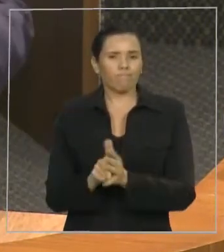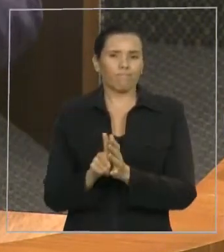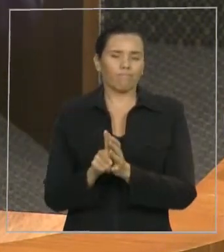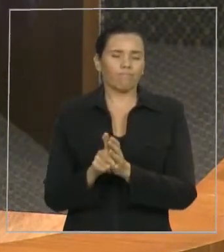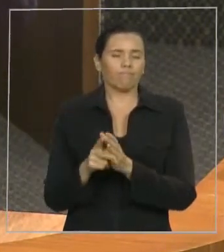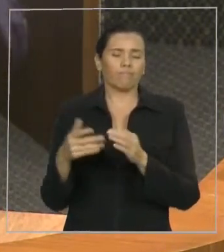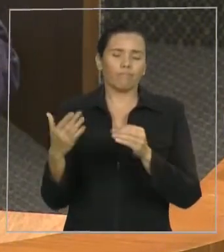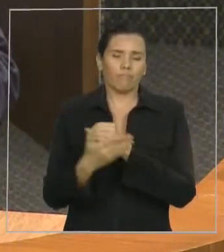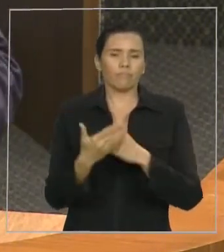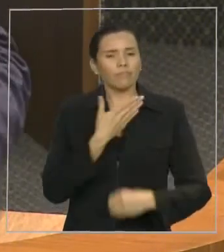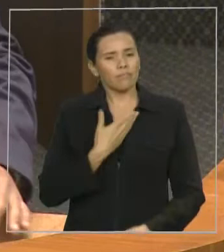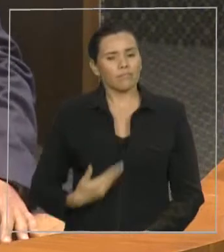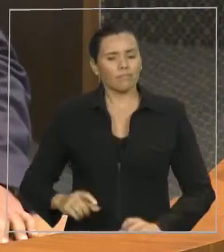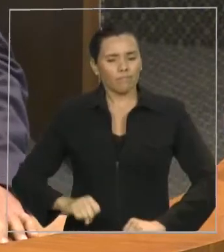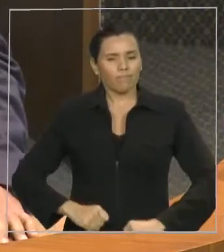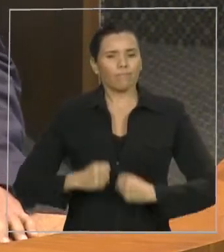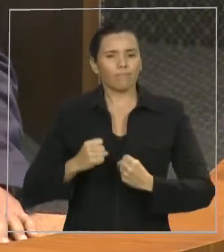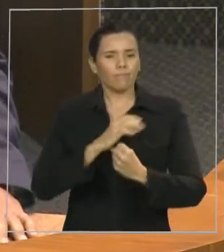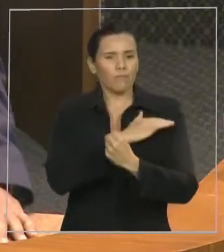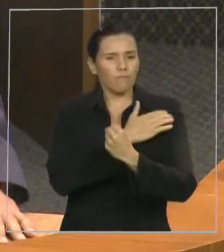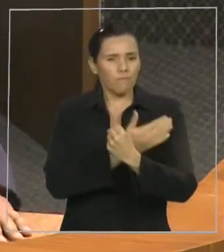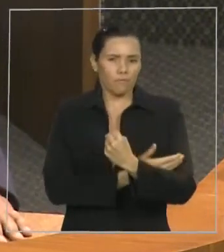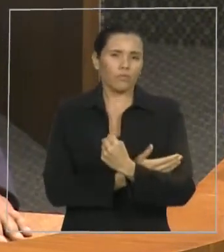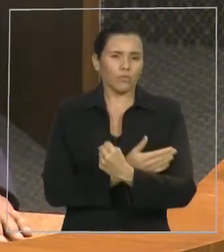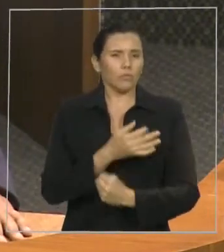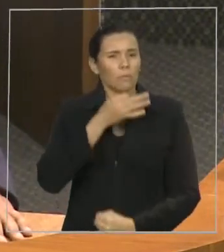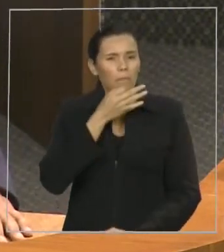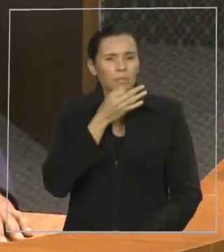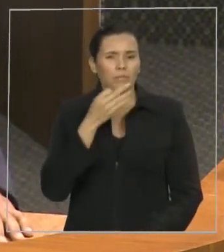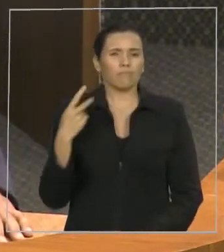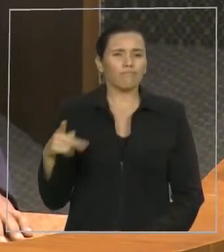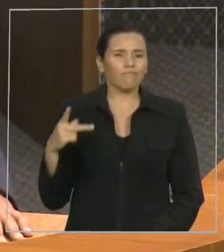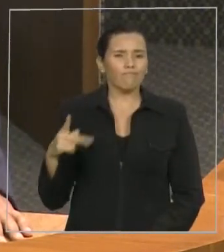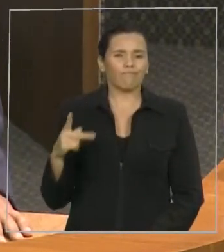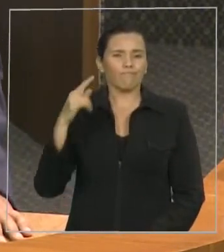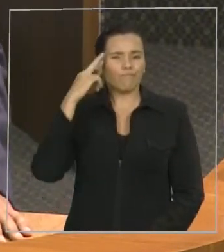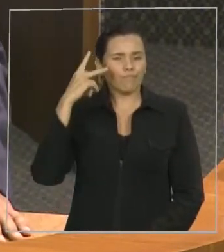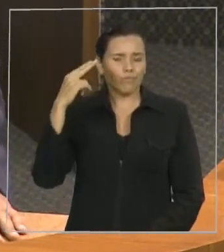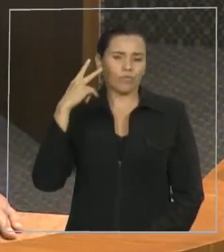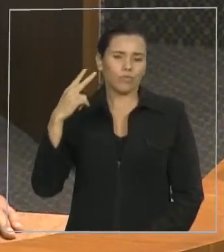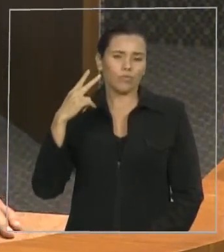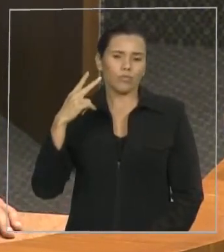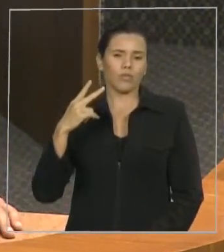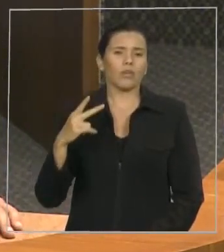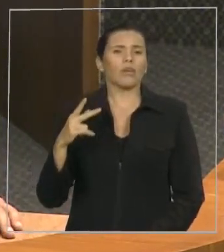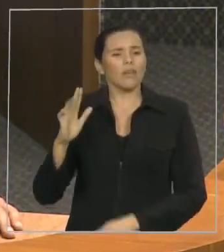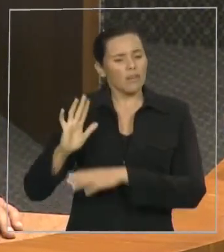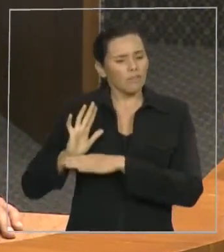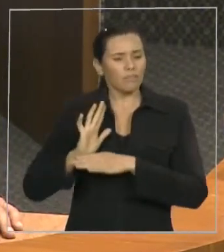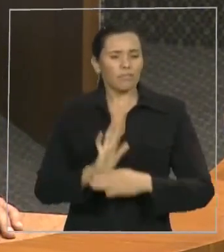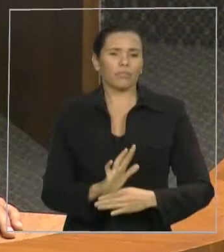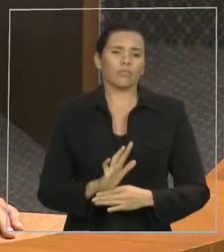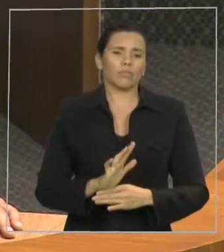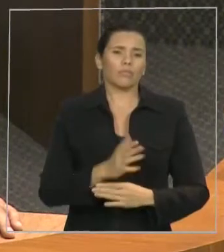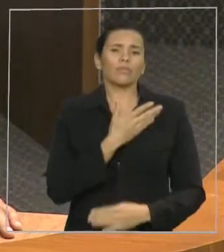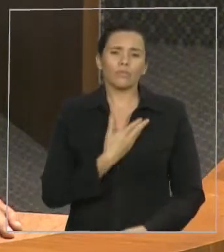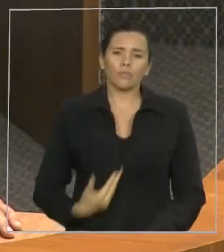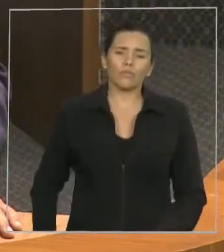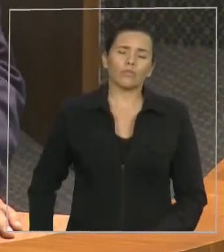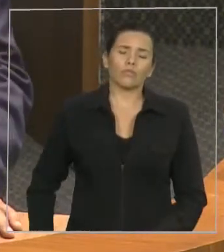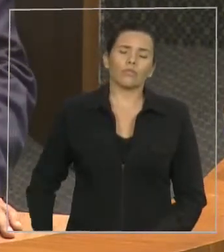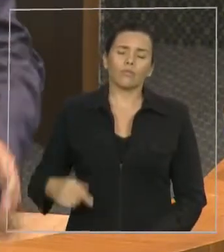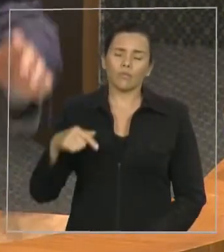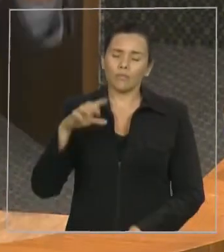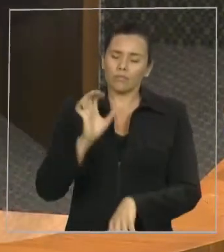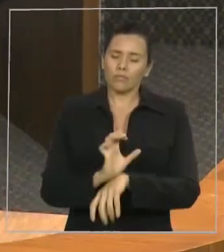também fortemente posicionado em favor da sua reeleição como governador do estado. Quanto a